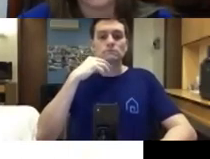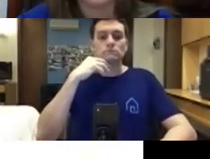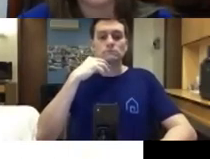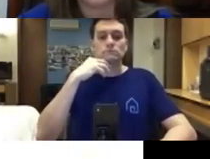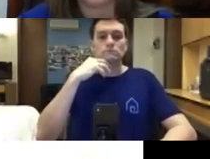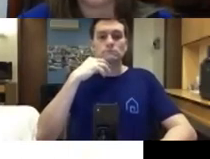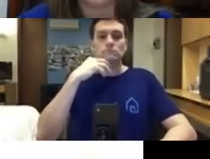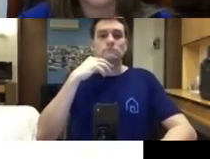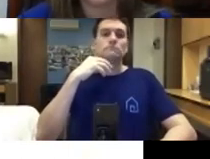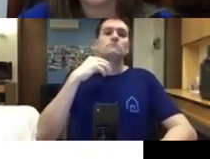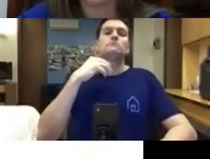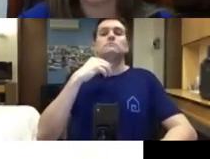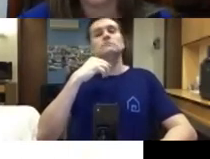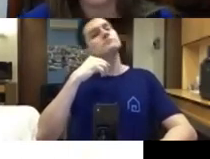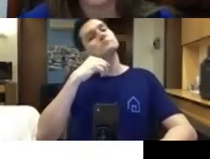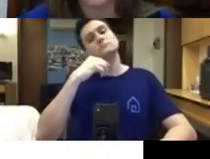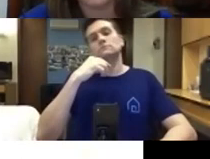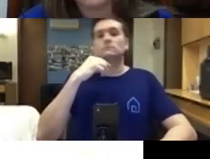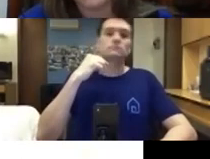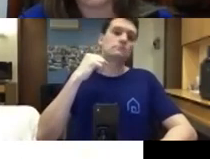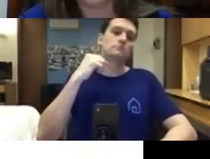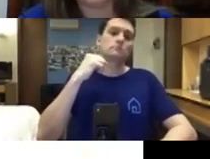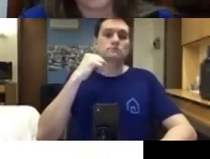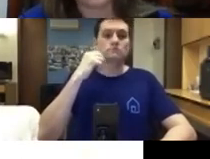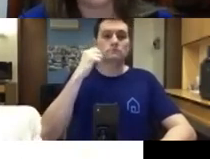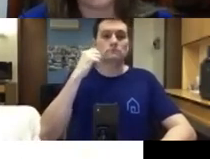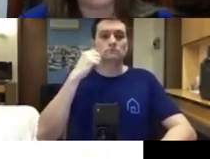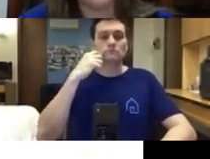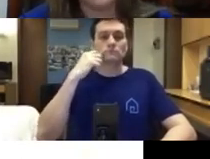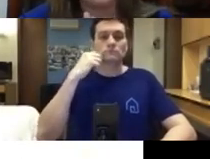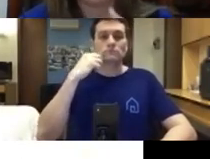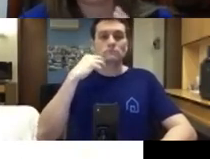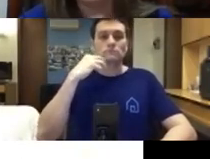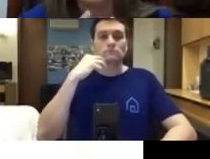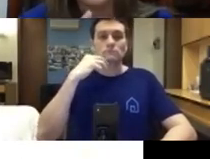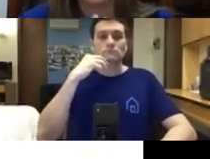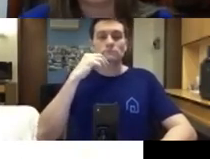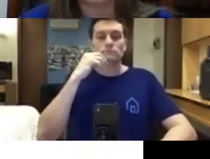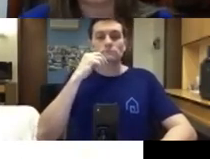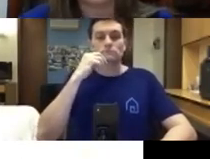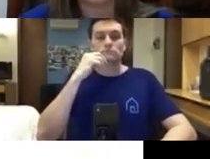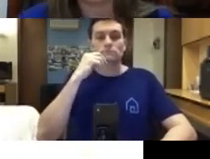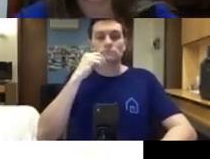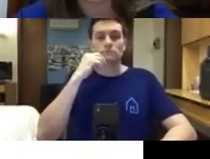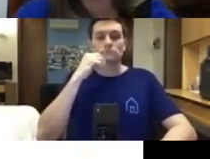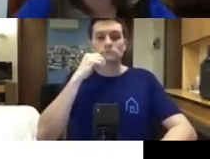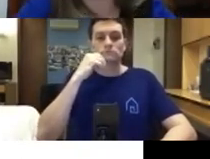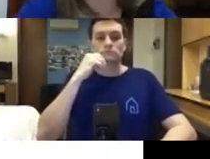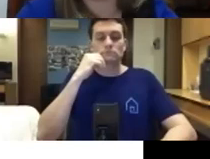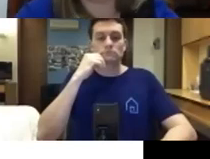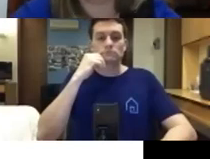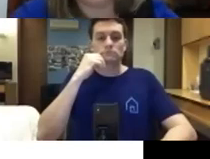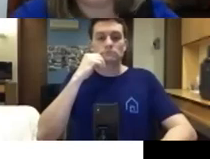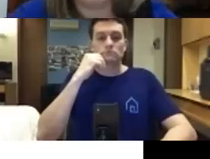semelhante, né? Do ponto de vista mecânico e químico. Quando a gente entra no concreto de ultra alto desempenho, que aí eu tenho resistências bastante